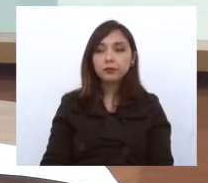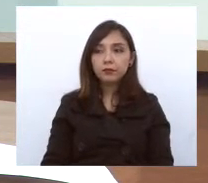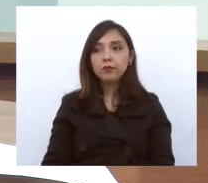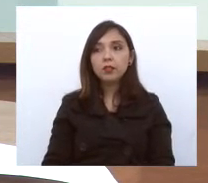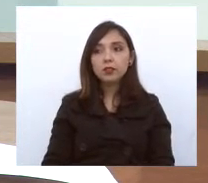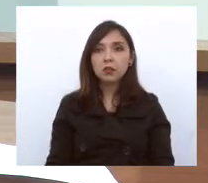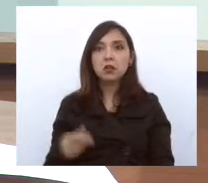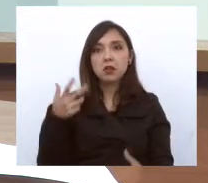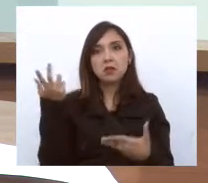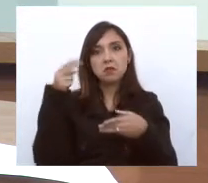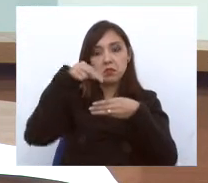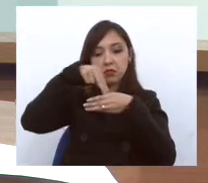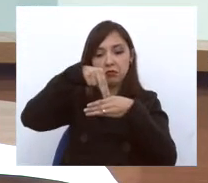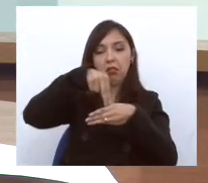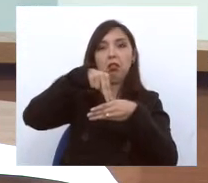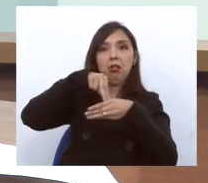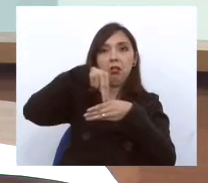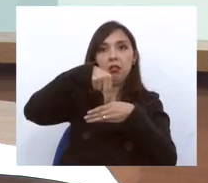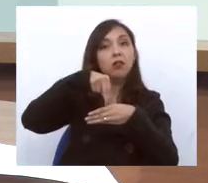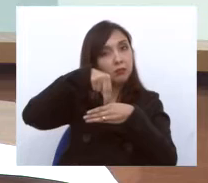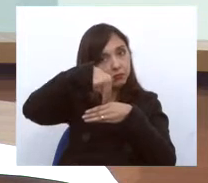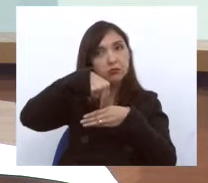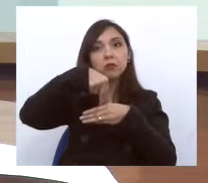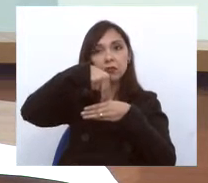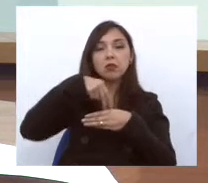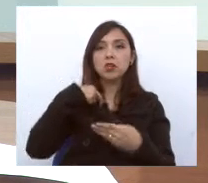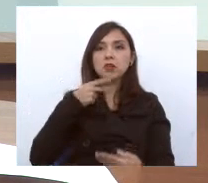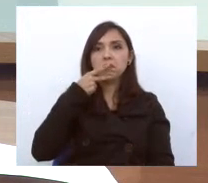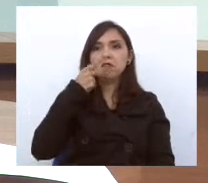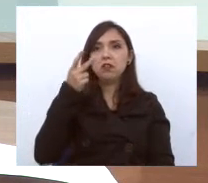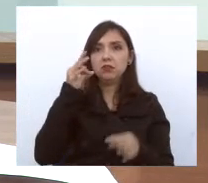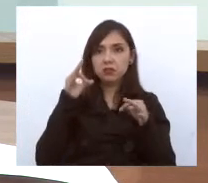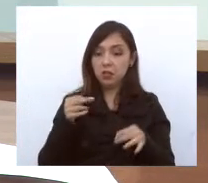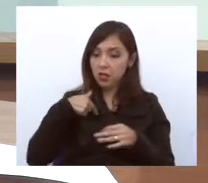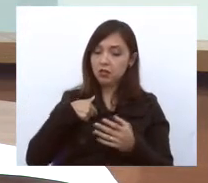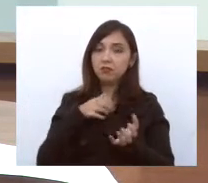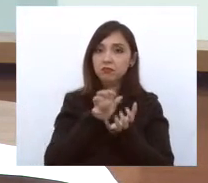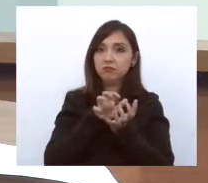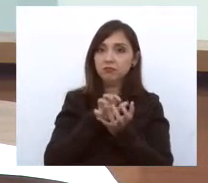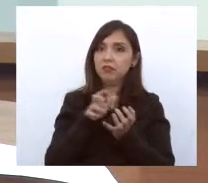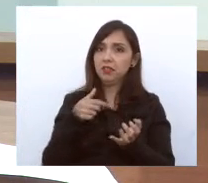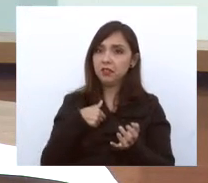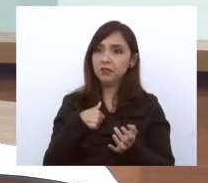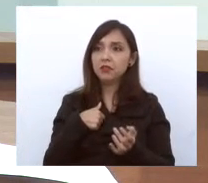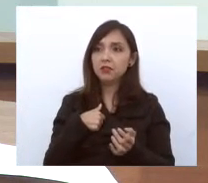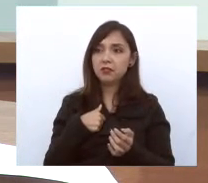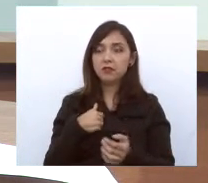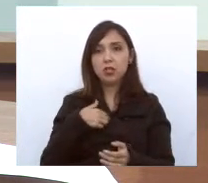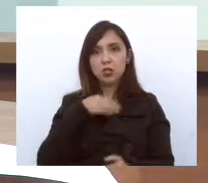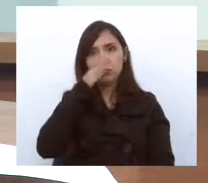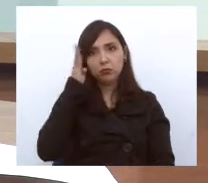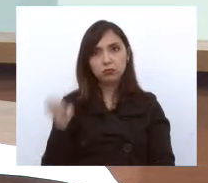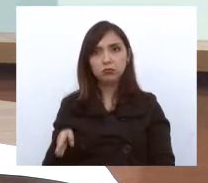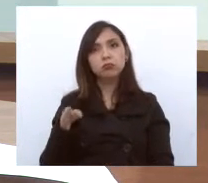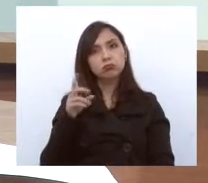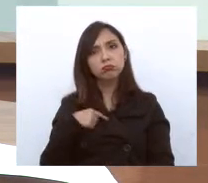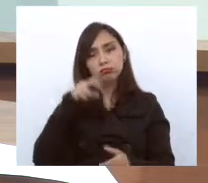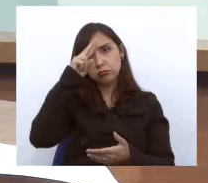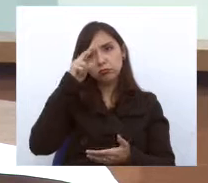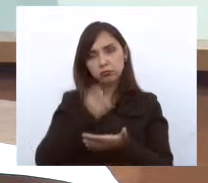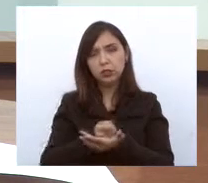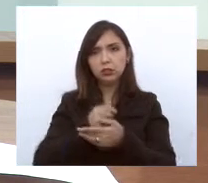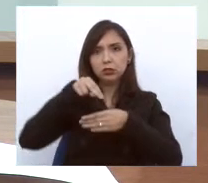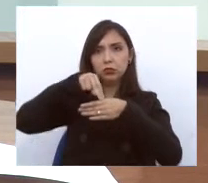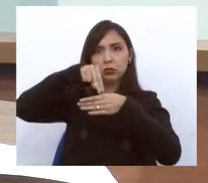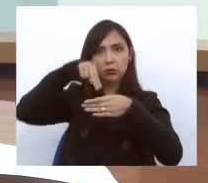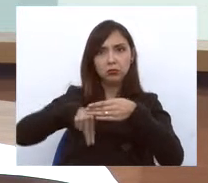em cima do muro. O homem tem que ter lado. E como bom pernambucano, eu tenho lado. Custe o que custar, eu vou